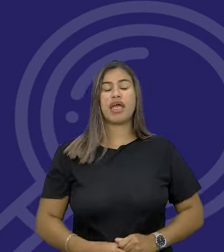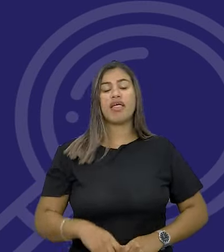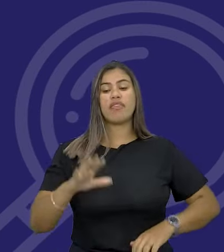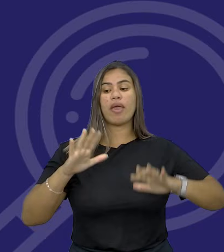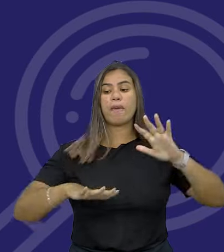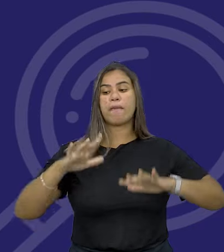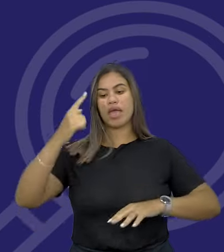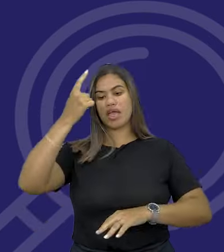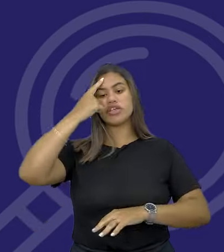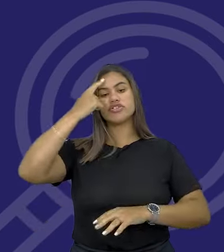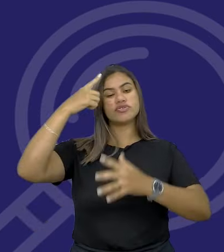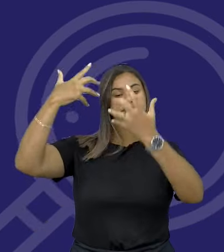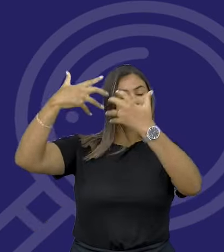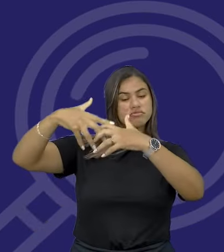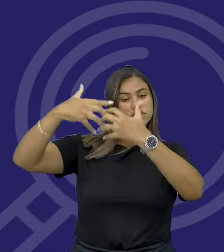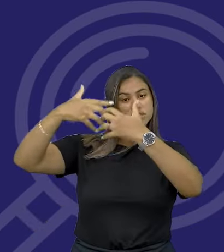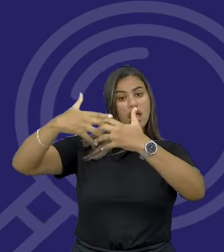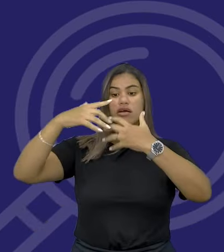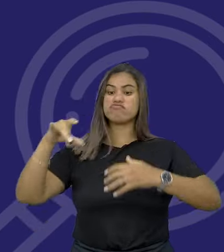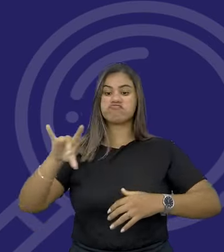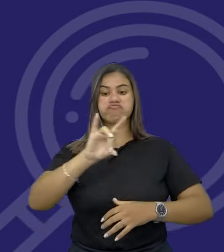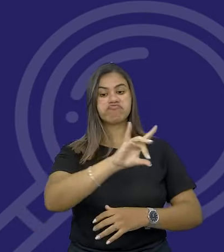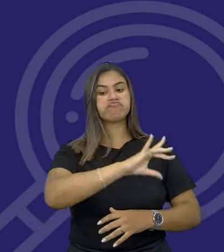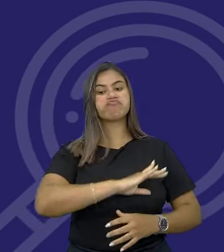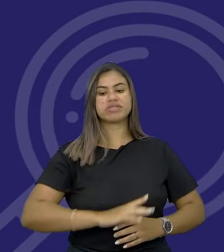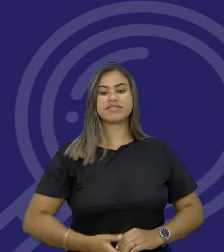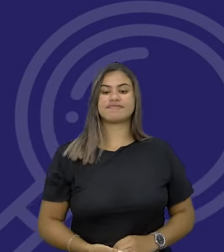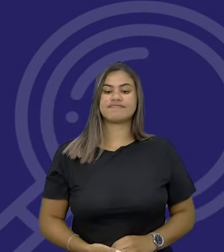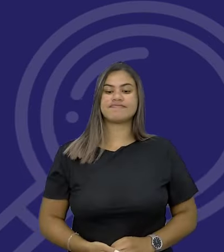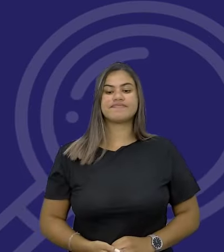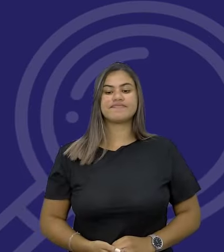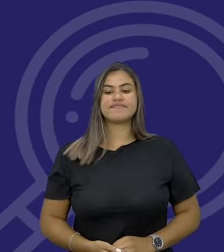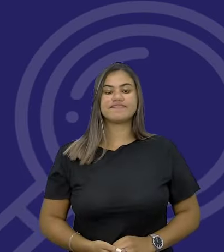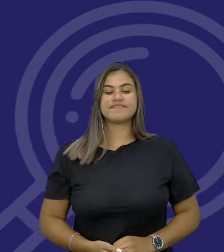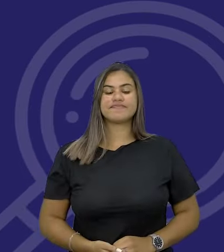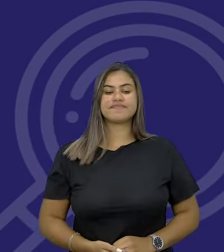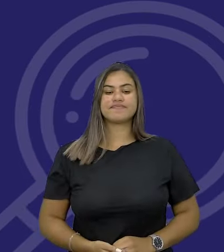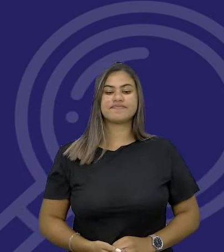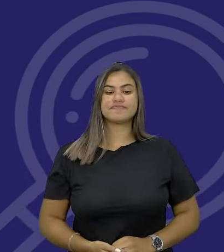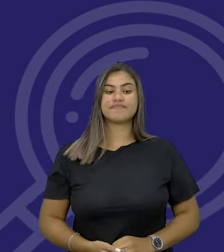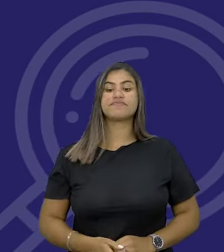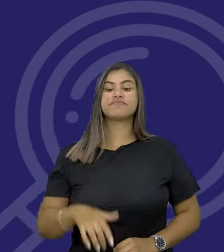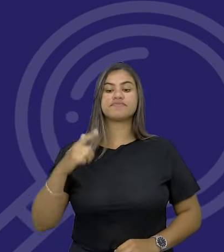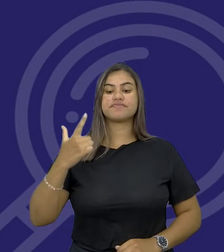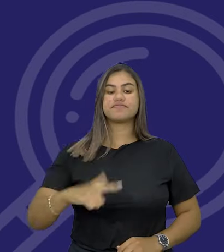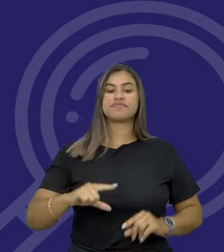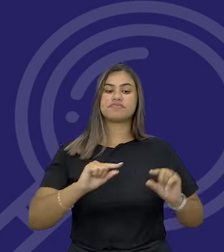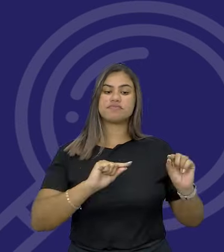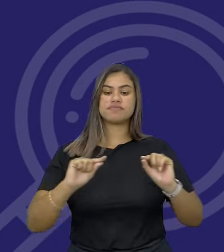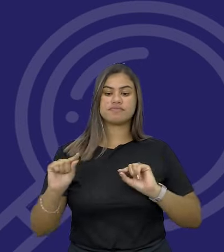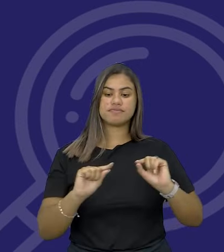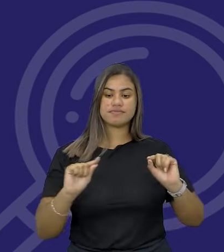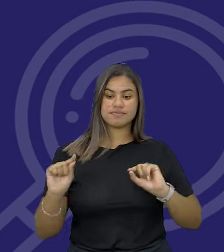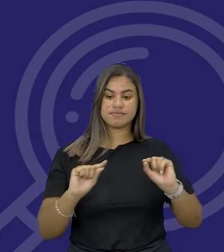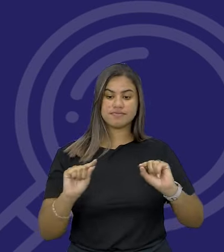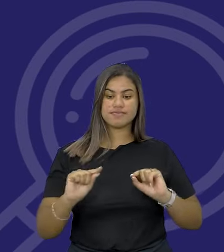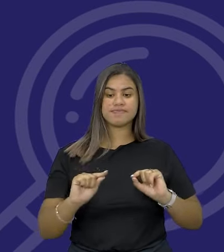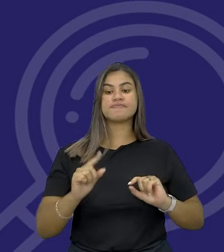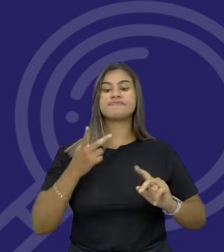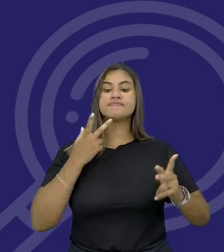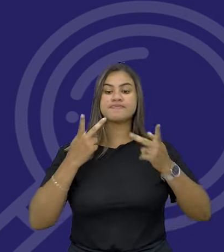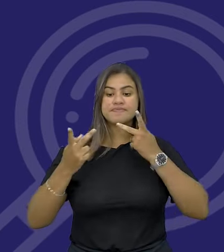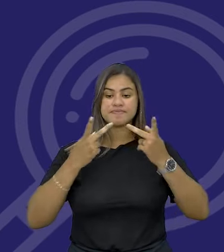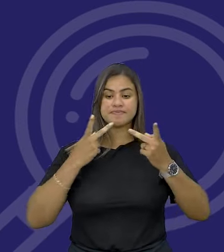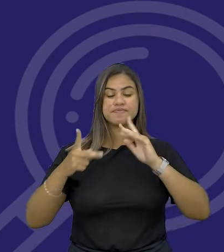pensar e do raciocínio aí do aluno, tá? E depois faremos, né, é interessante fazer